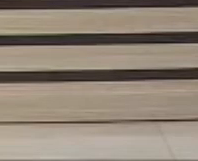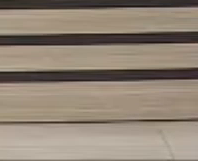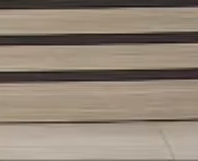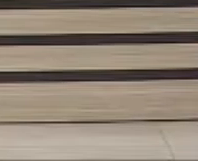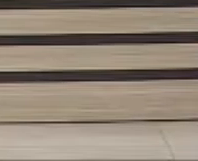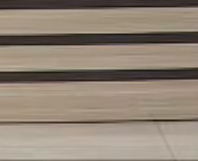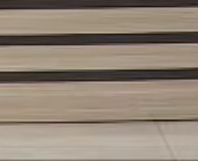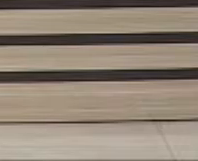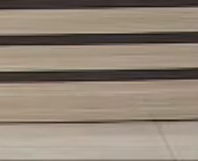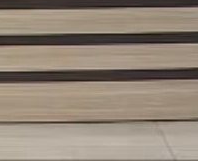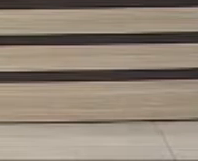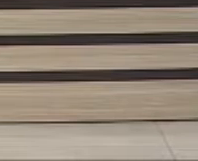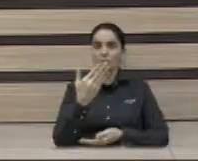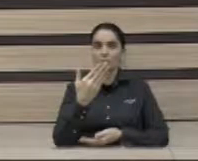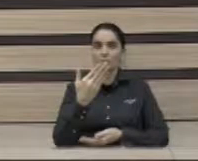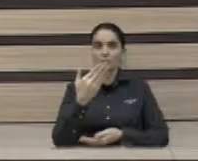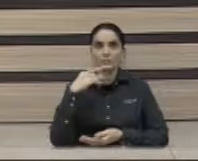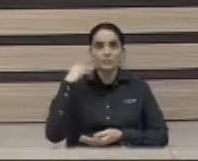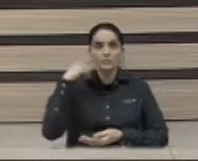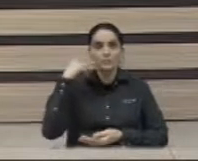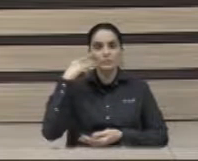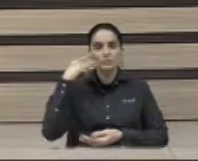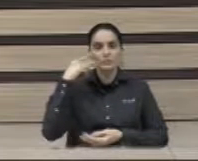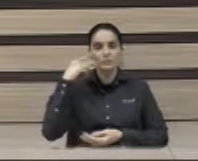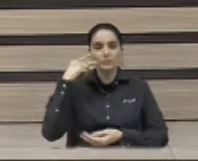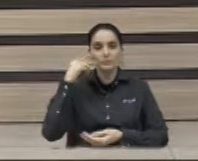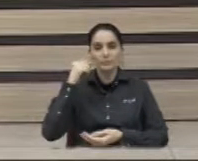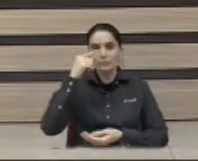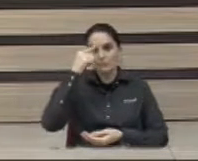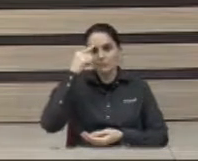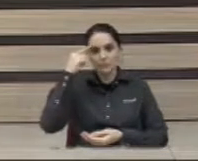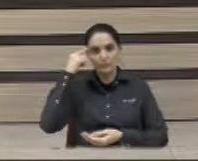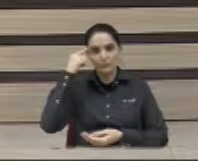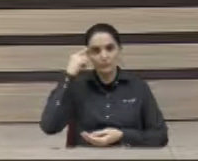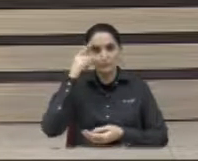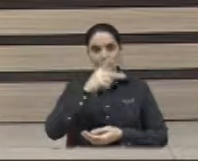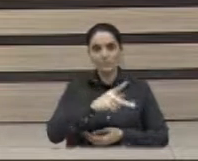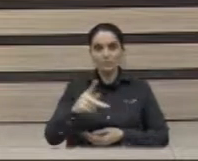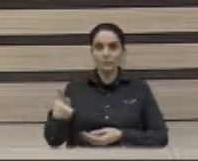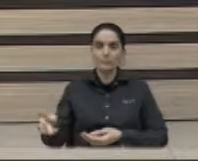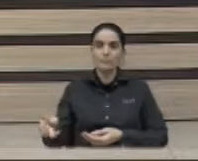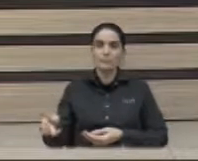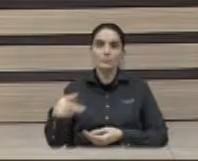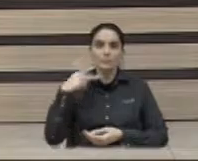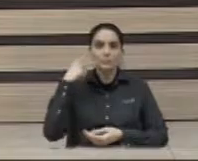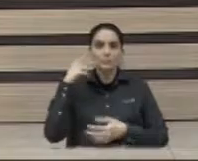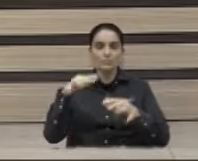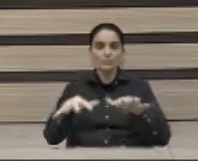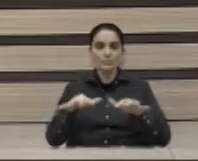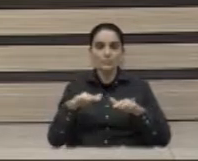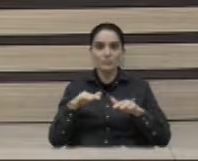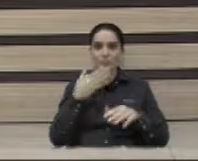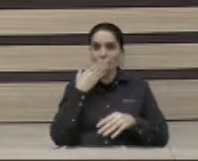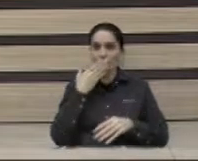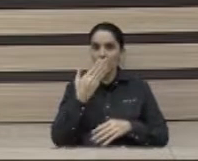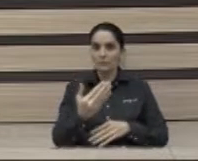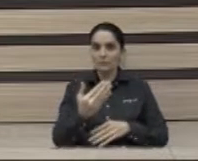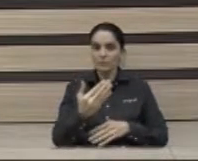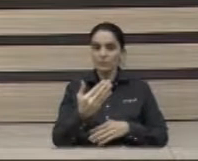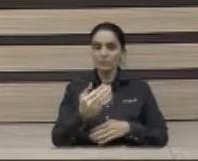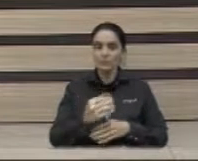Uma questão de ordem do nobre vereador Dr. Júlio. Senhor presidente, nobres pares públicos presentes, eu faço um requerimento,